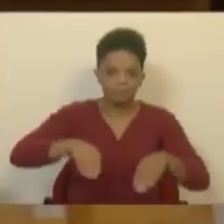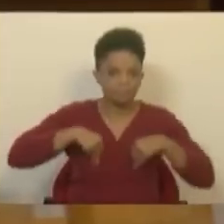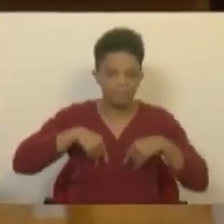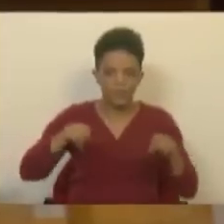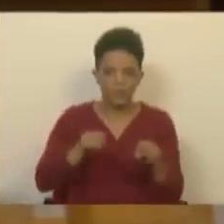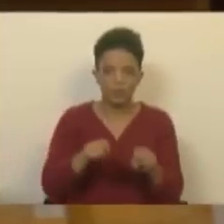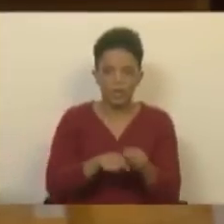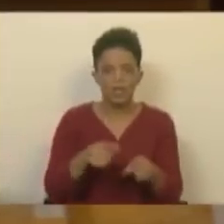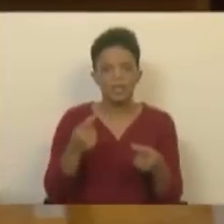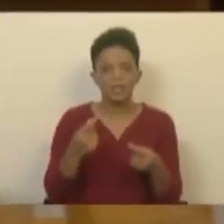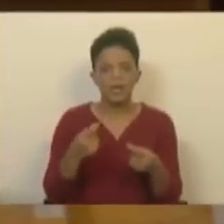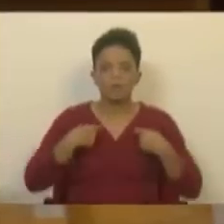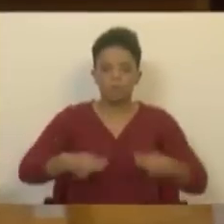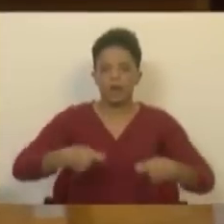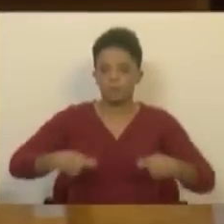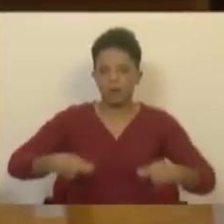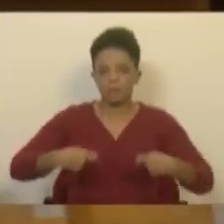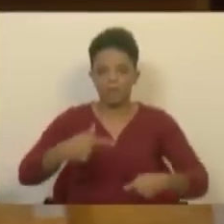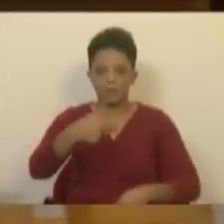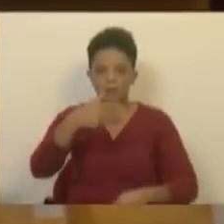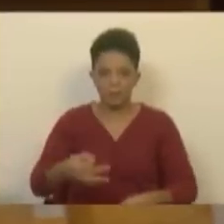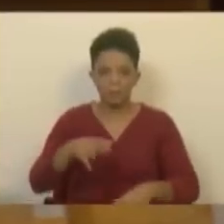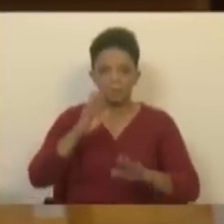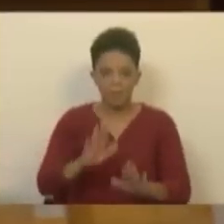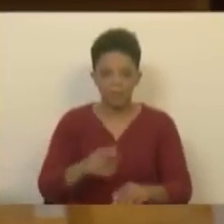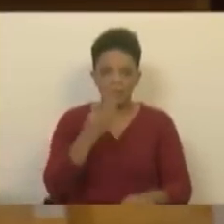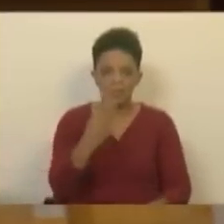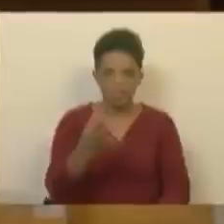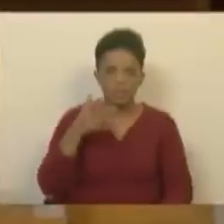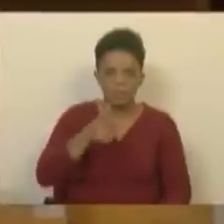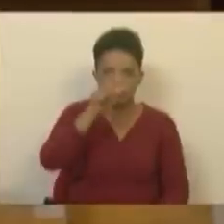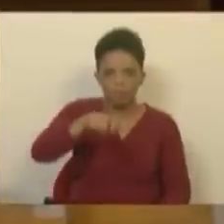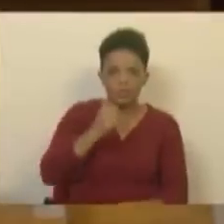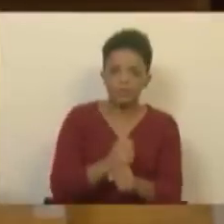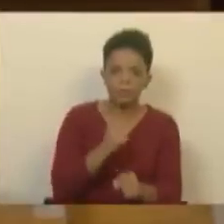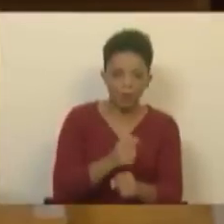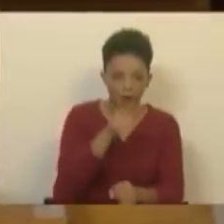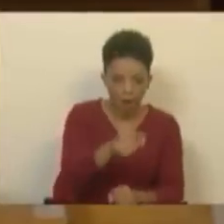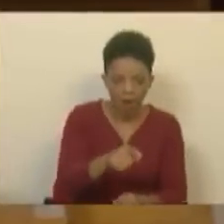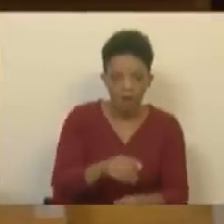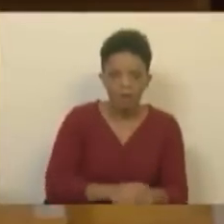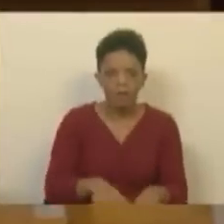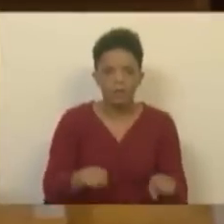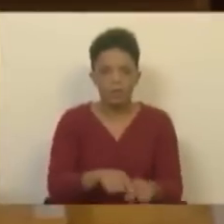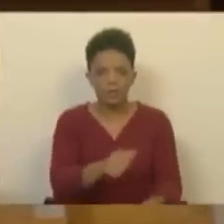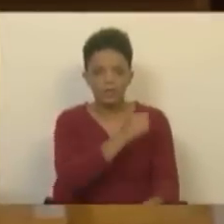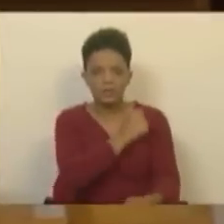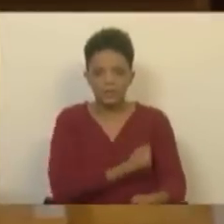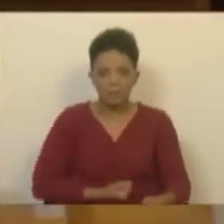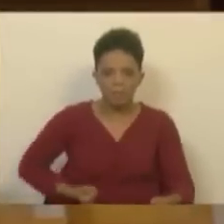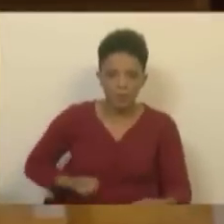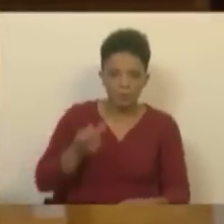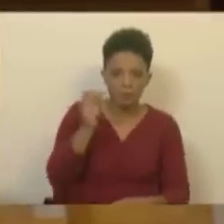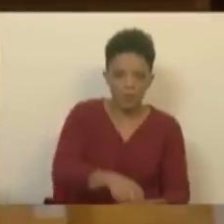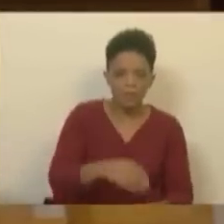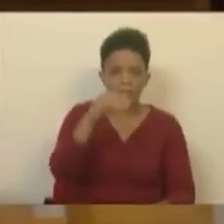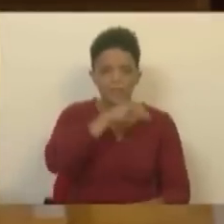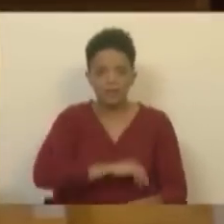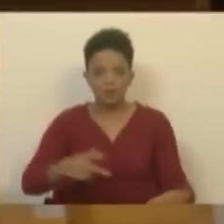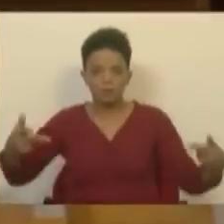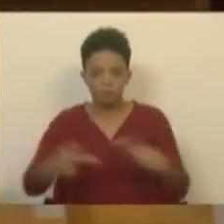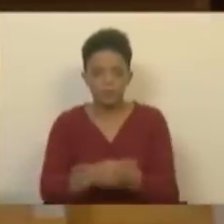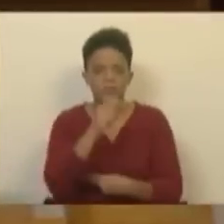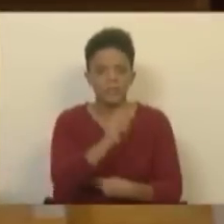que sejas bem já de tanto dinheiro na TAP E que sejam 3.000 trabalhadores enviados para o desemprego cortes salariais